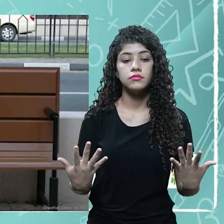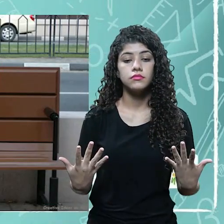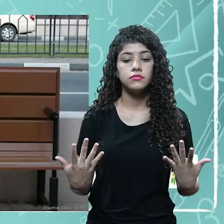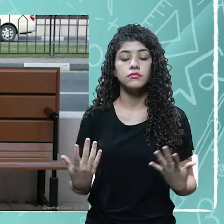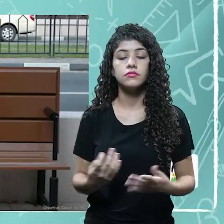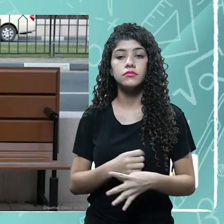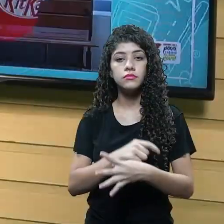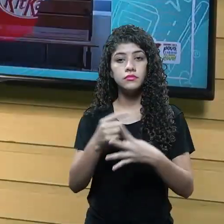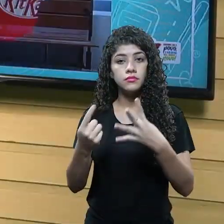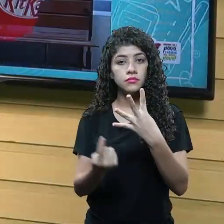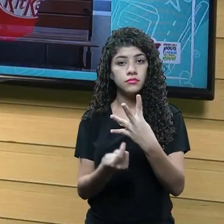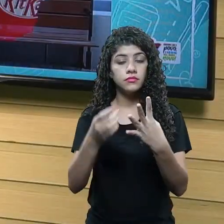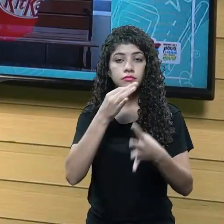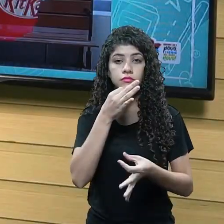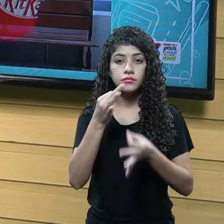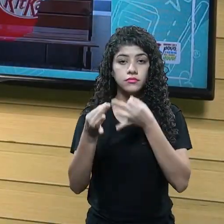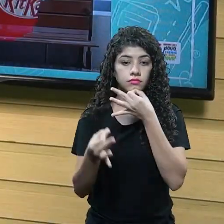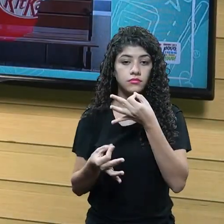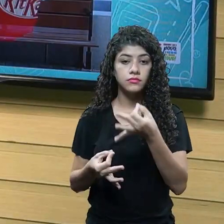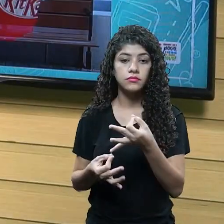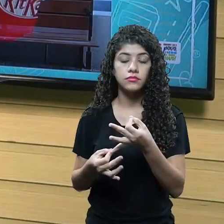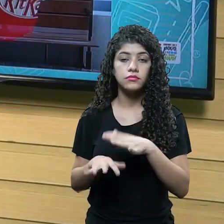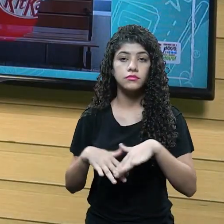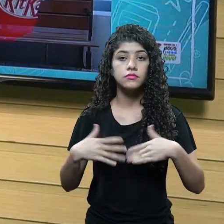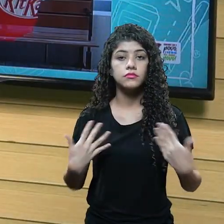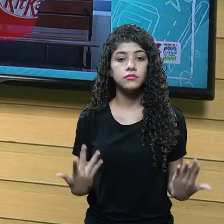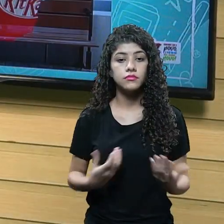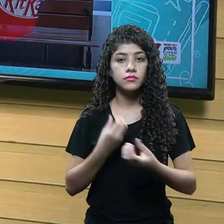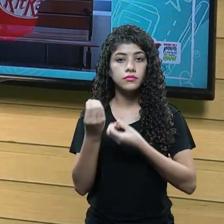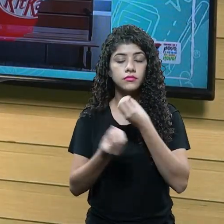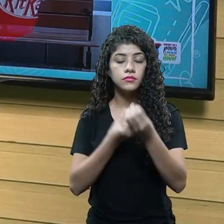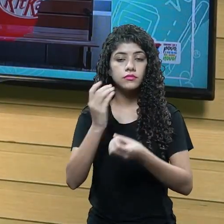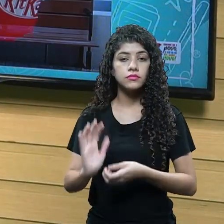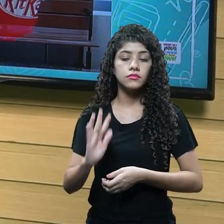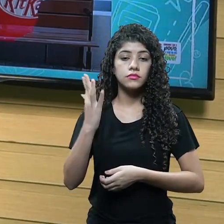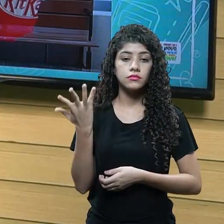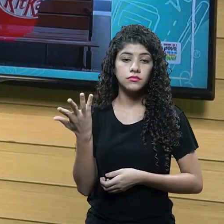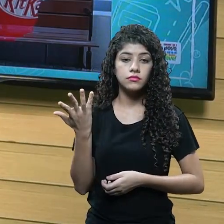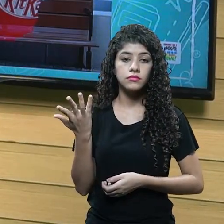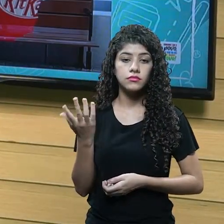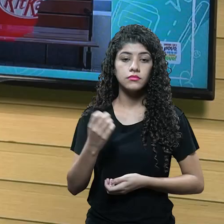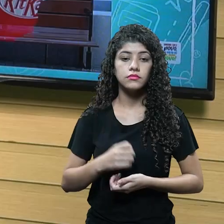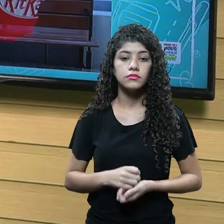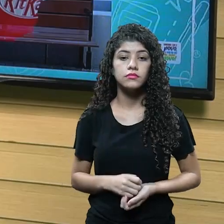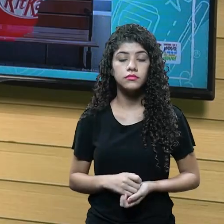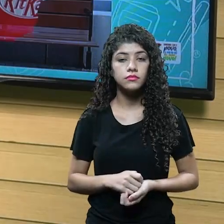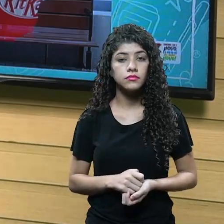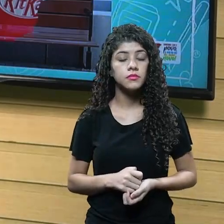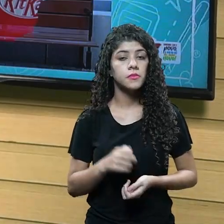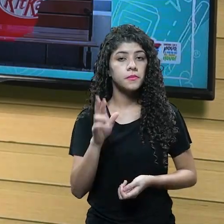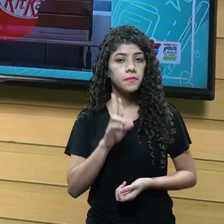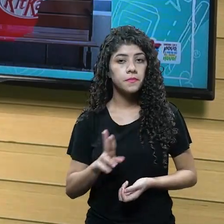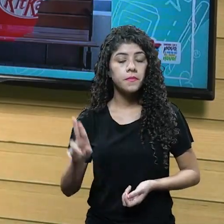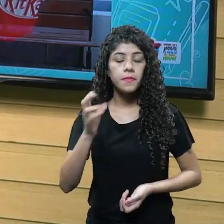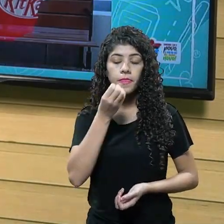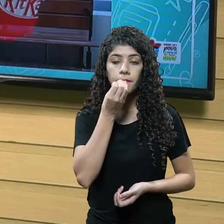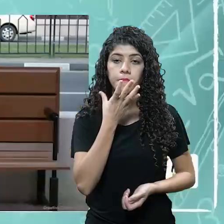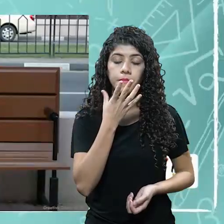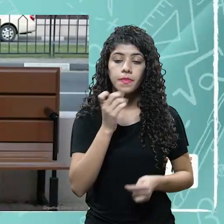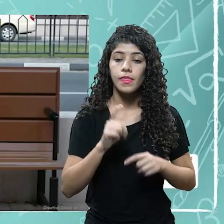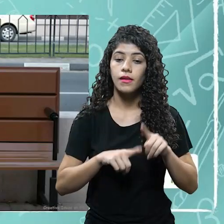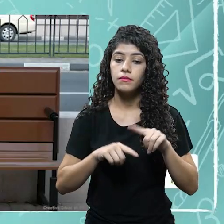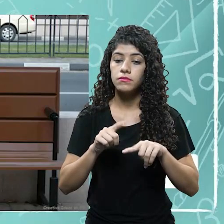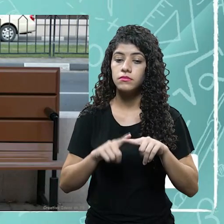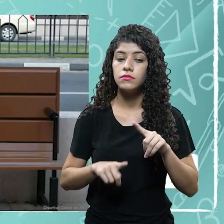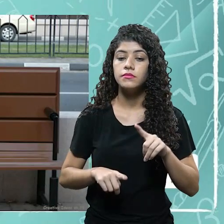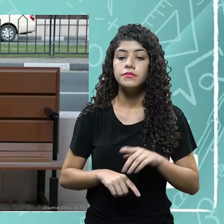de sucesso. Aqui nós começamos a observar quais são as dicas e como elas funcionam para poder ter o marketing de guerrilha bem aplicado pelas empresas, ok? Então vamos